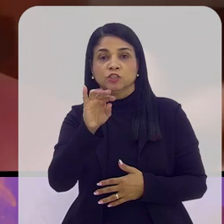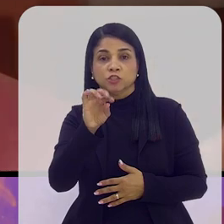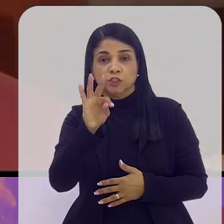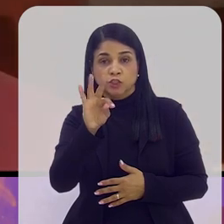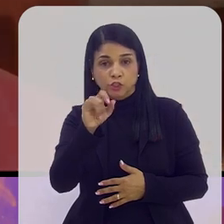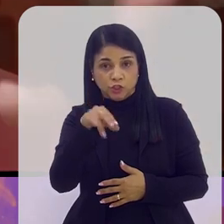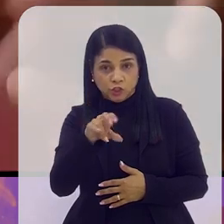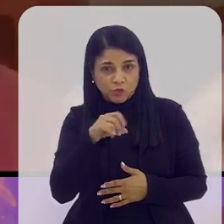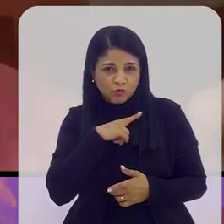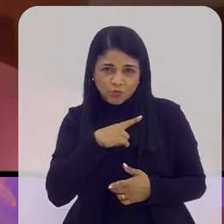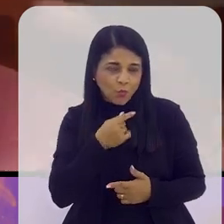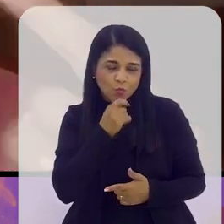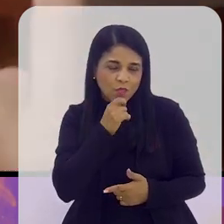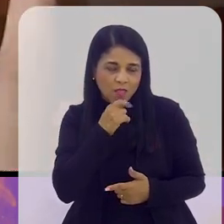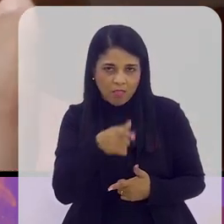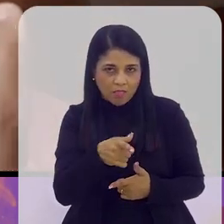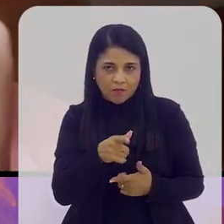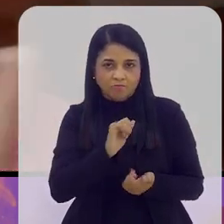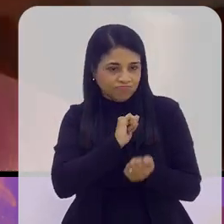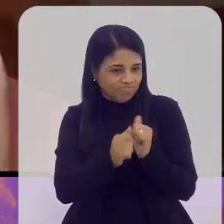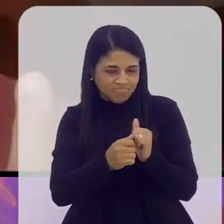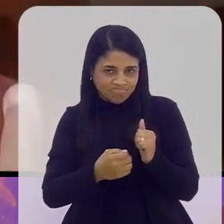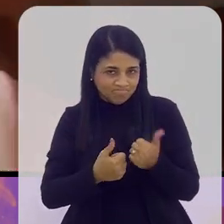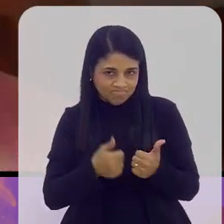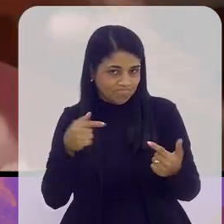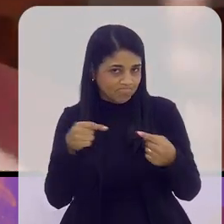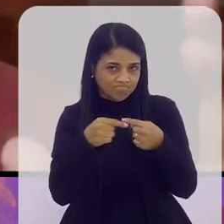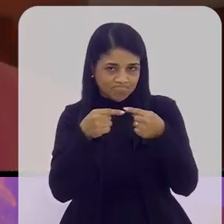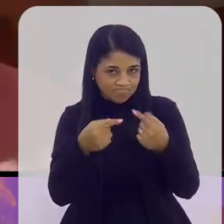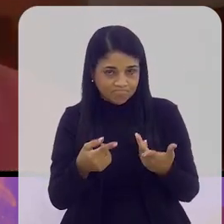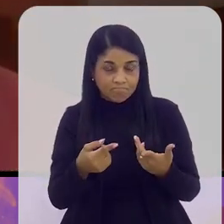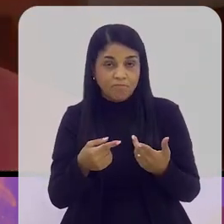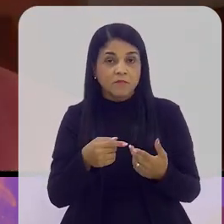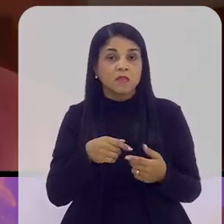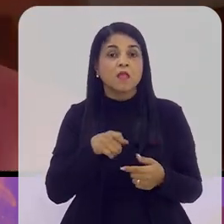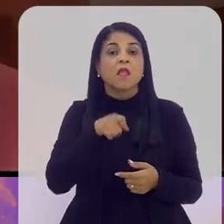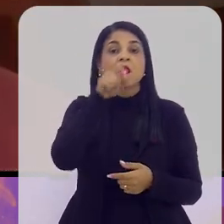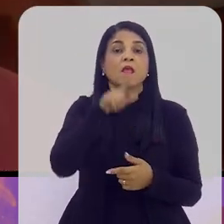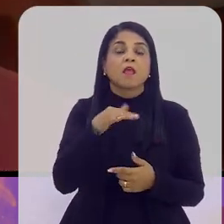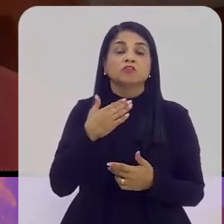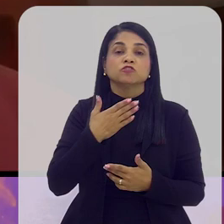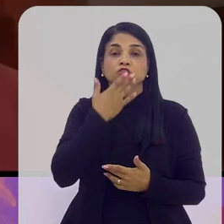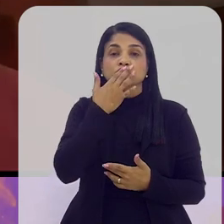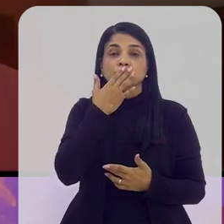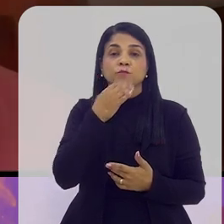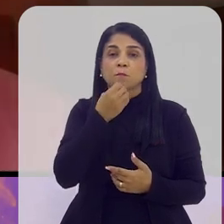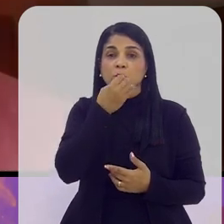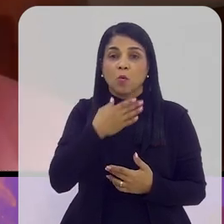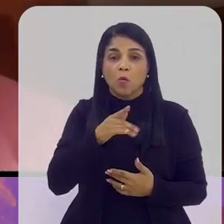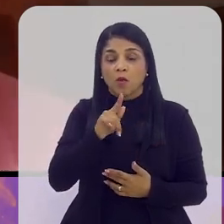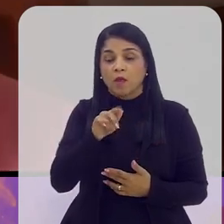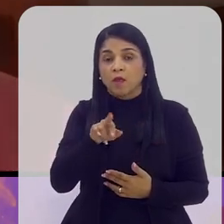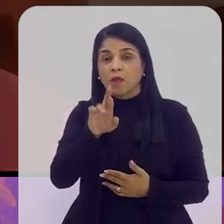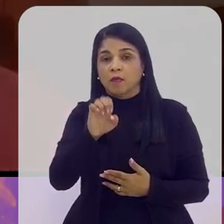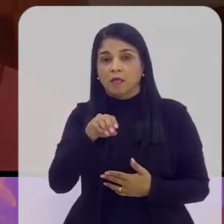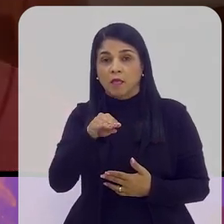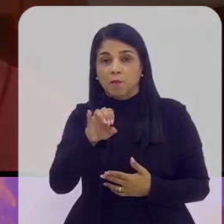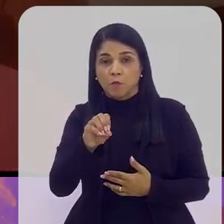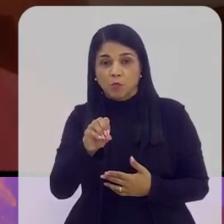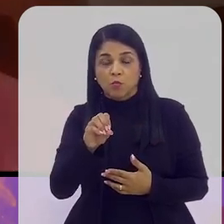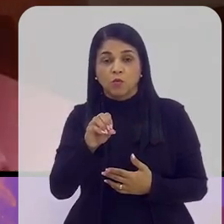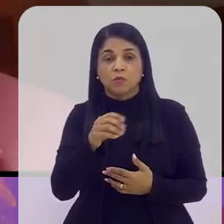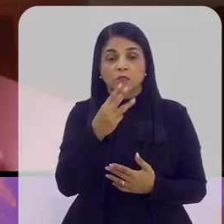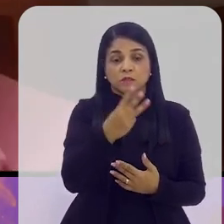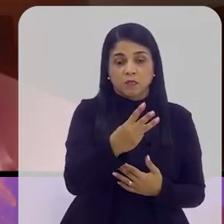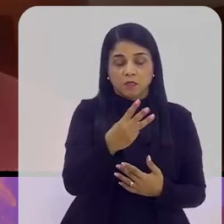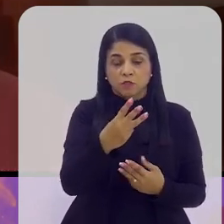chegada, tem meia atacante, jogador de lado, e tem jogador de construção. Para citar os times que estão performando bem no Campeonato Brasileiro. O Grêmio do Renato